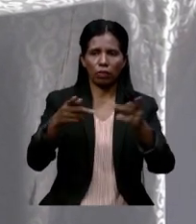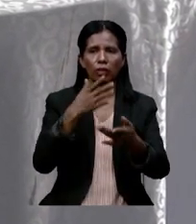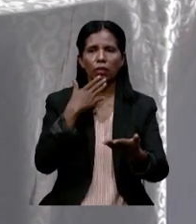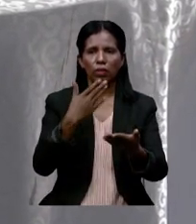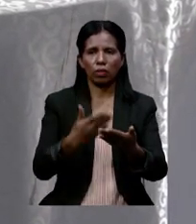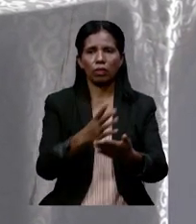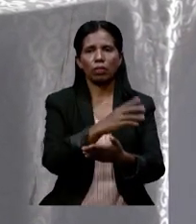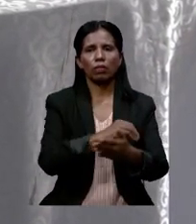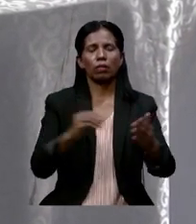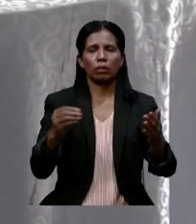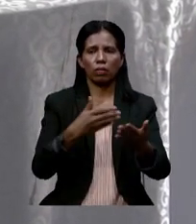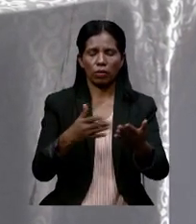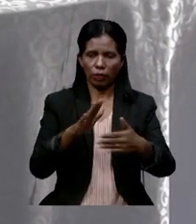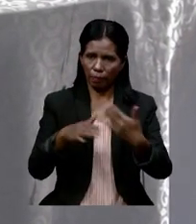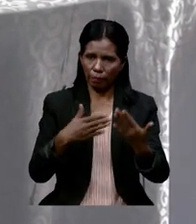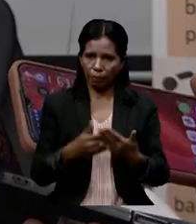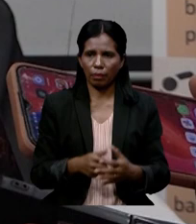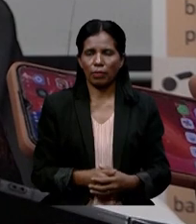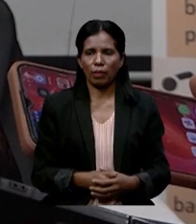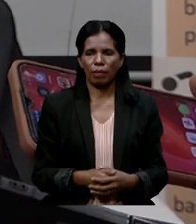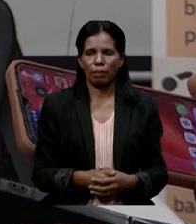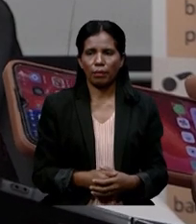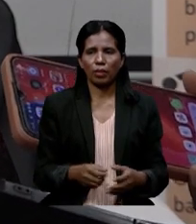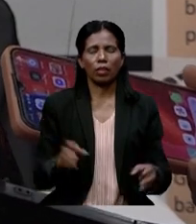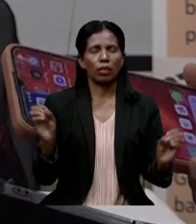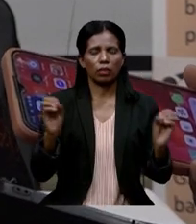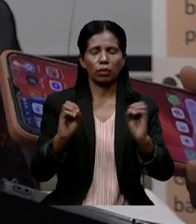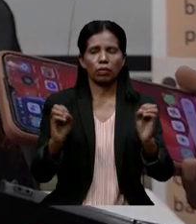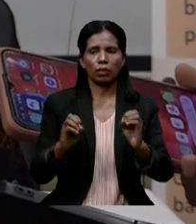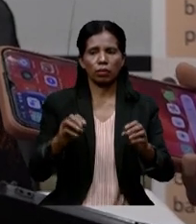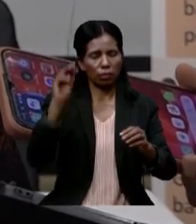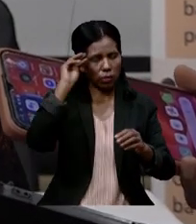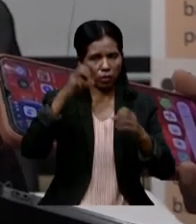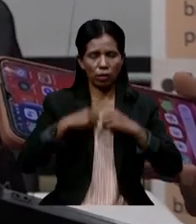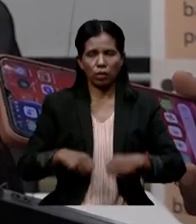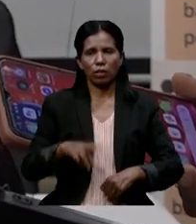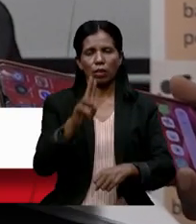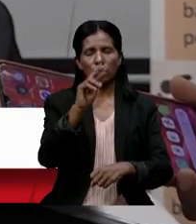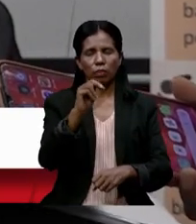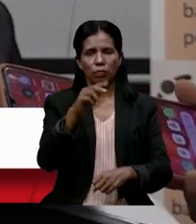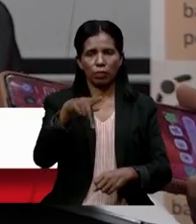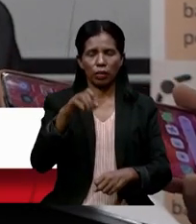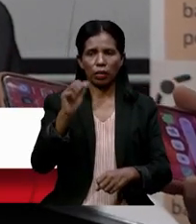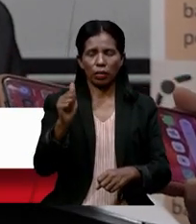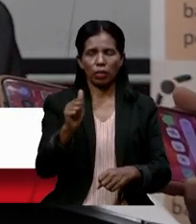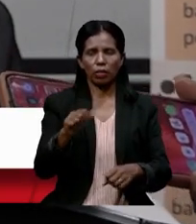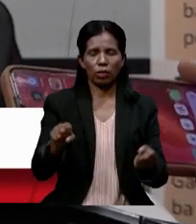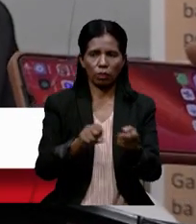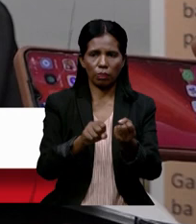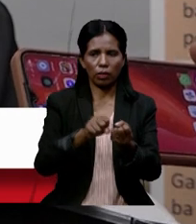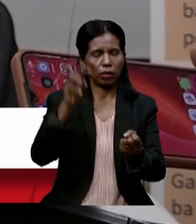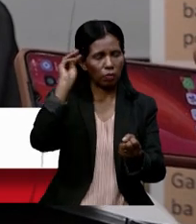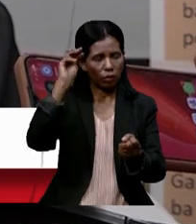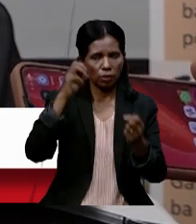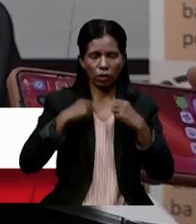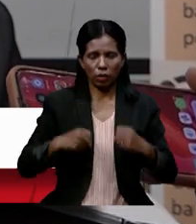nos equipamentos. UNFPA é a Justiça do Ministério da Saúde Mesa. UNFP suporta o Ministério da Saúde para bele